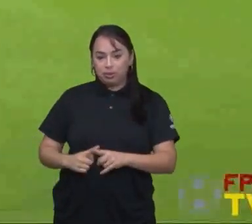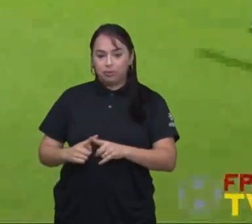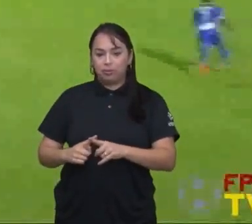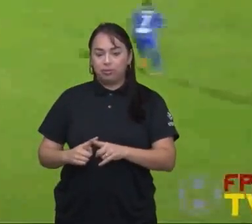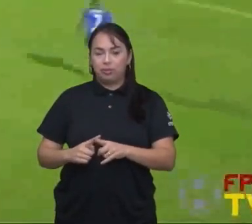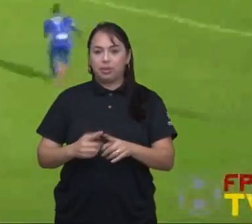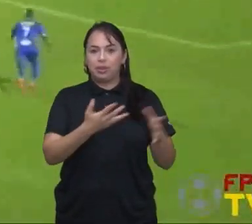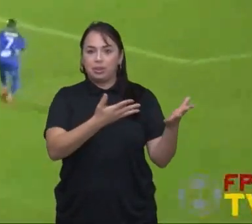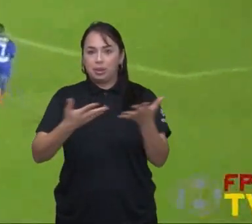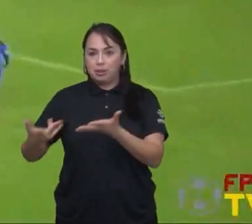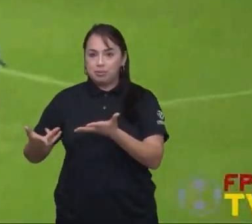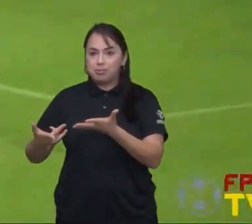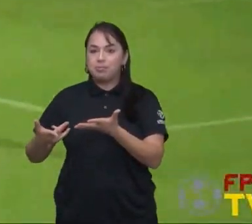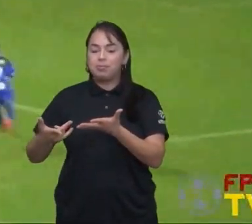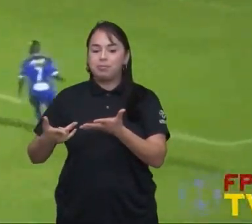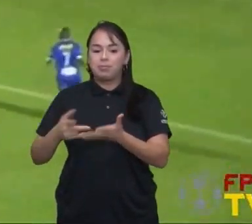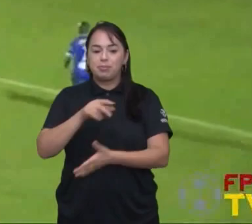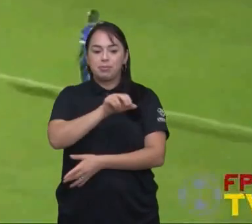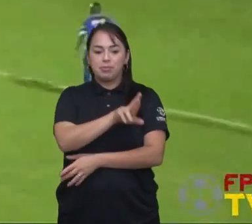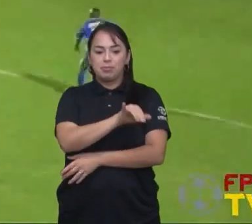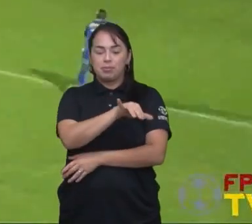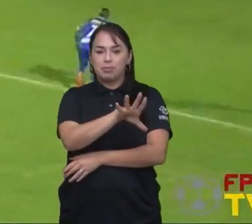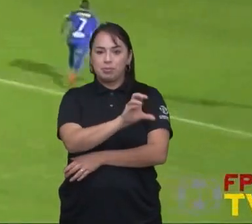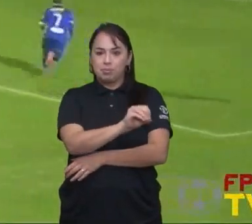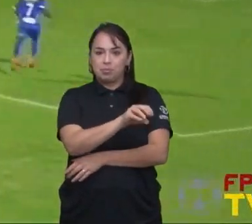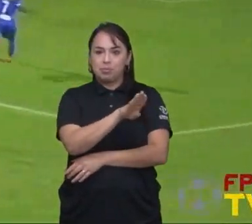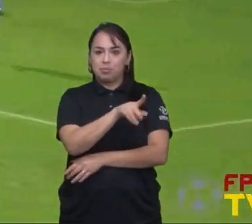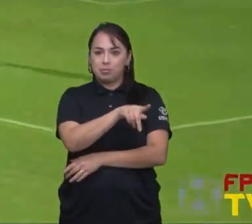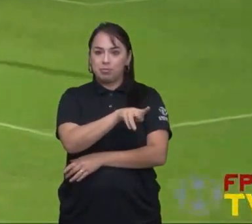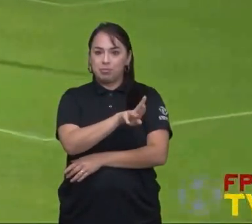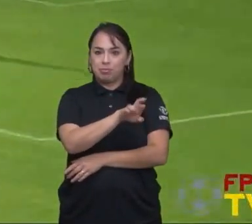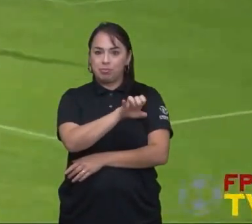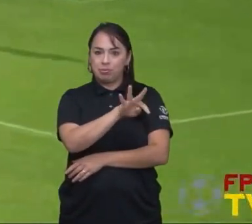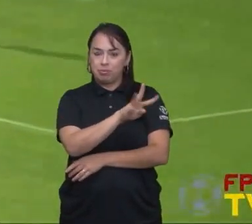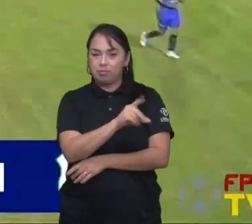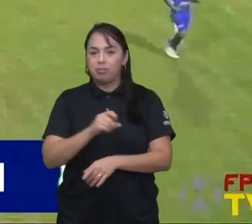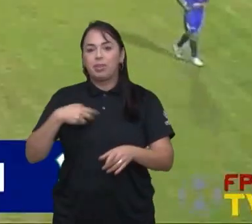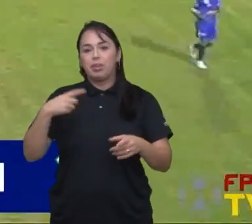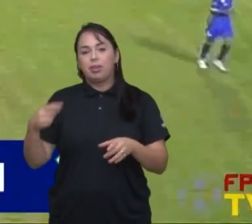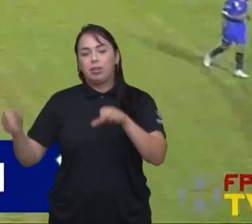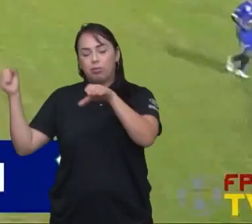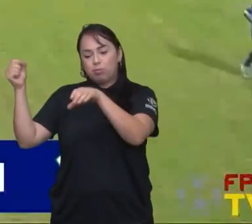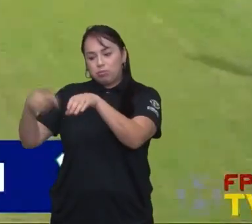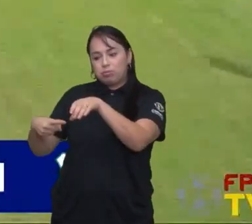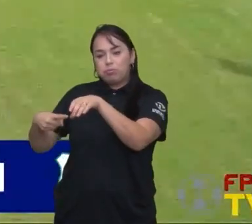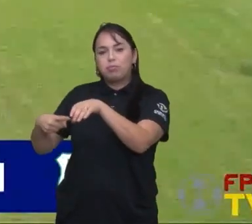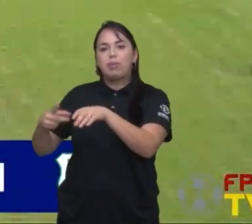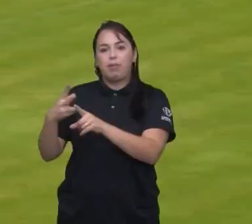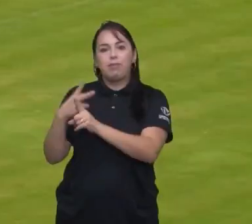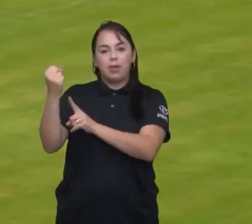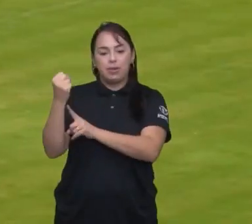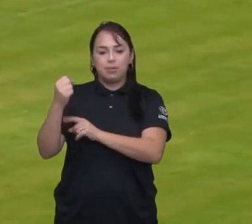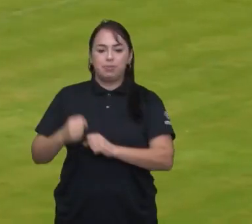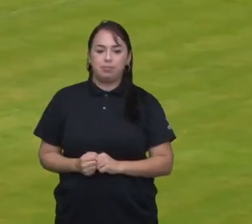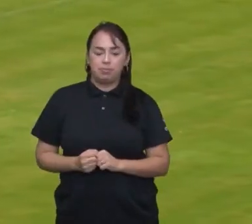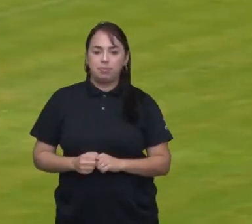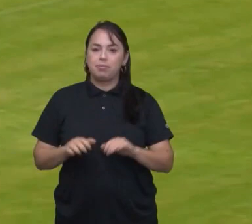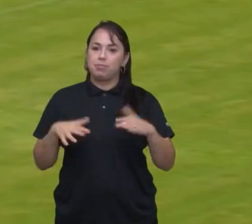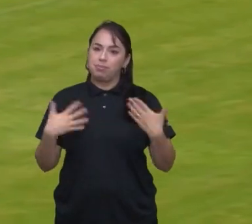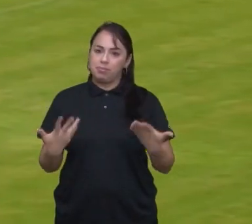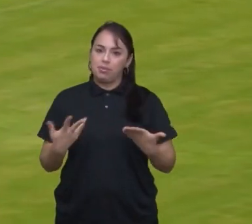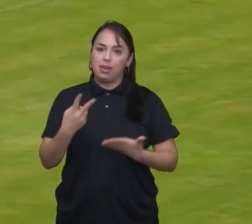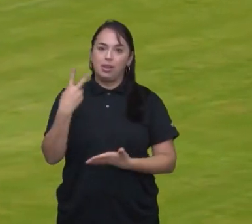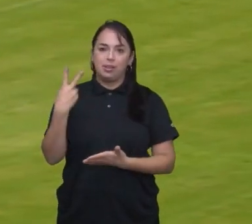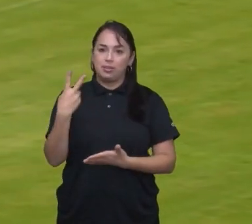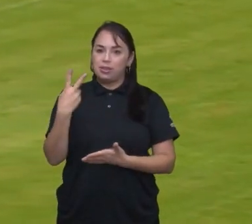recebeu o Rio Preto. O São José venceu com este gol de Barcos. São José 1-0. A segunda